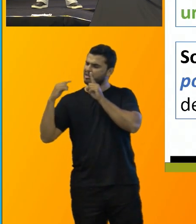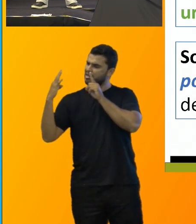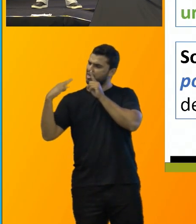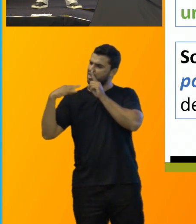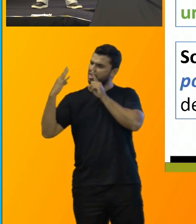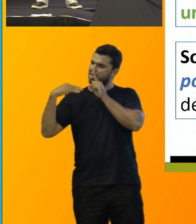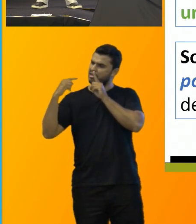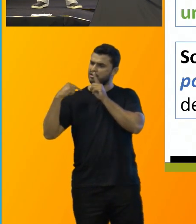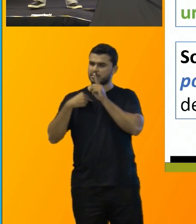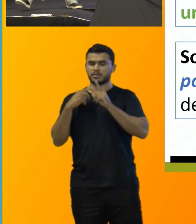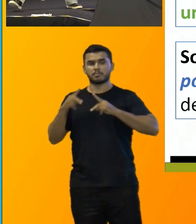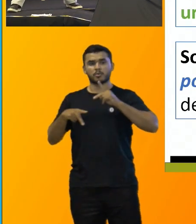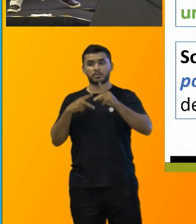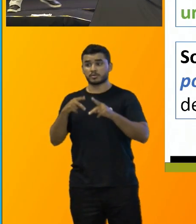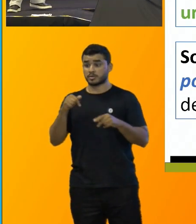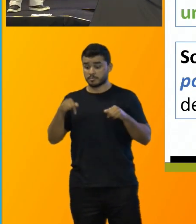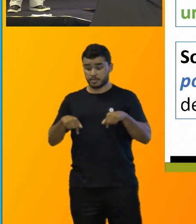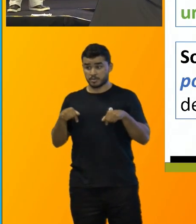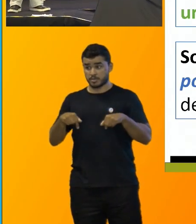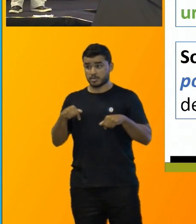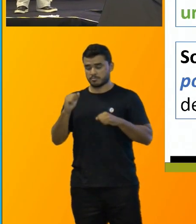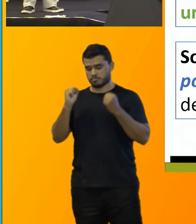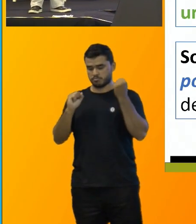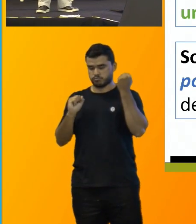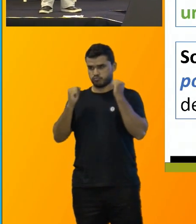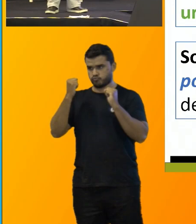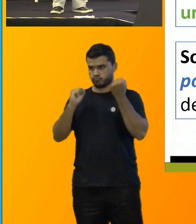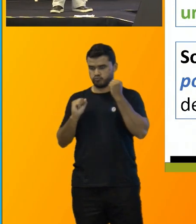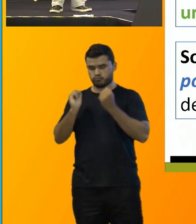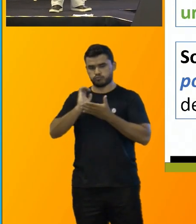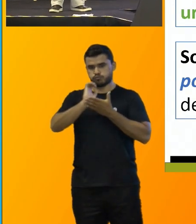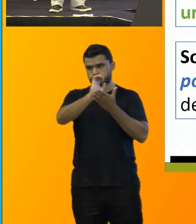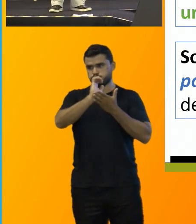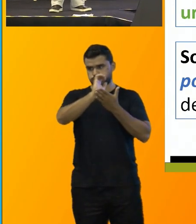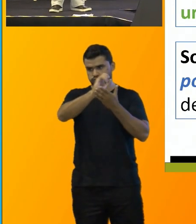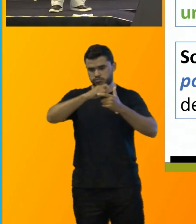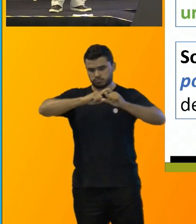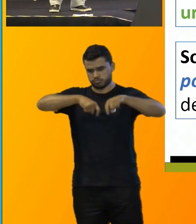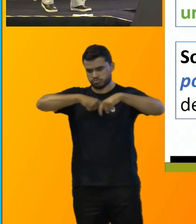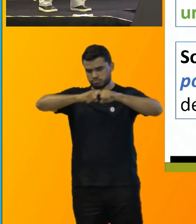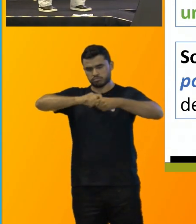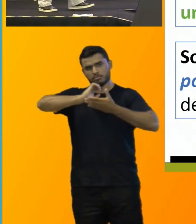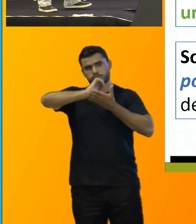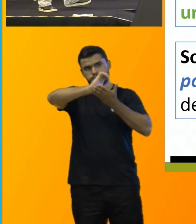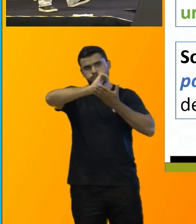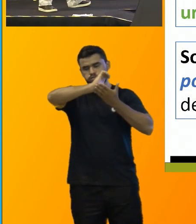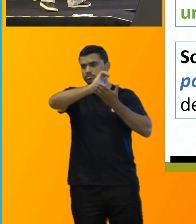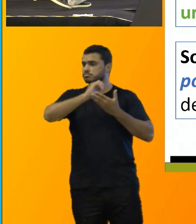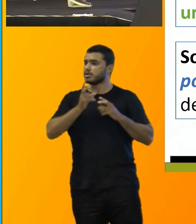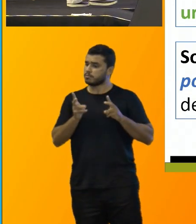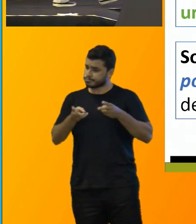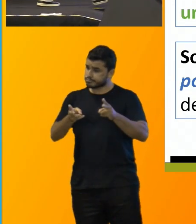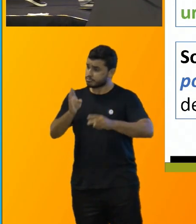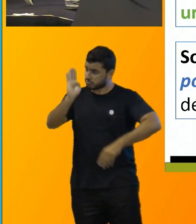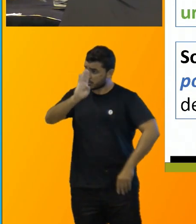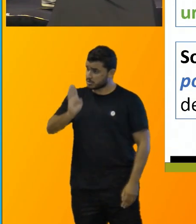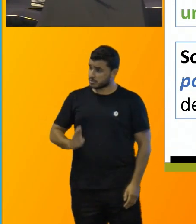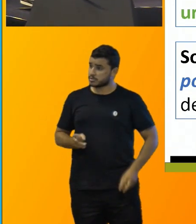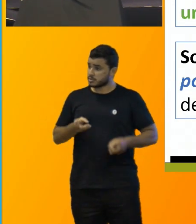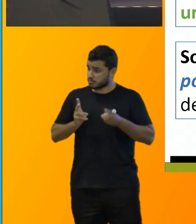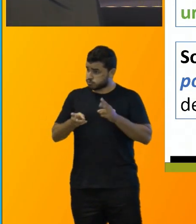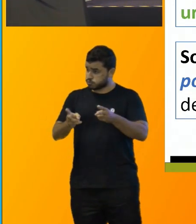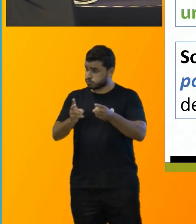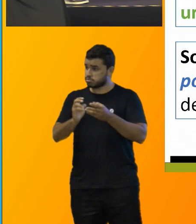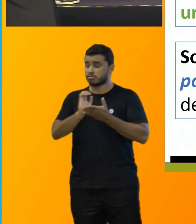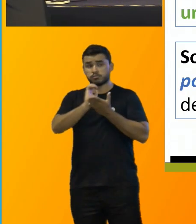o modelo agroexportador. Ele deixa de ser agroexportador? Não. Mas um dos maiores